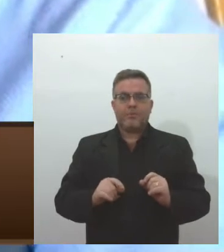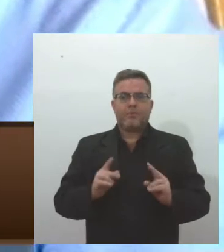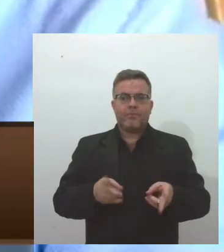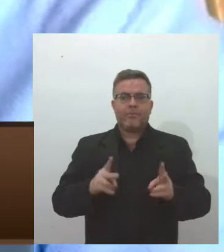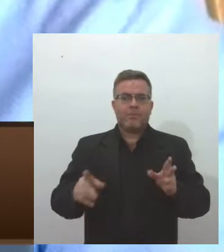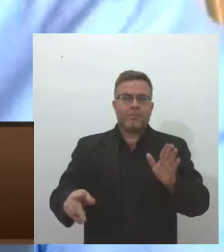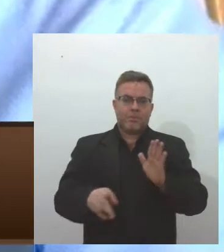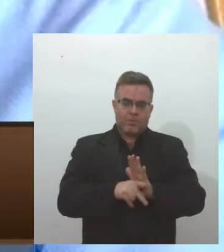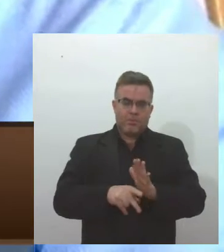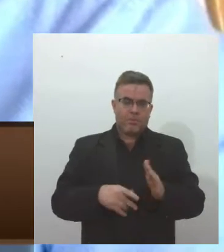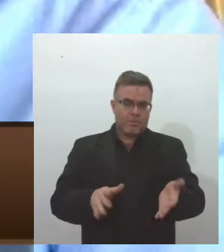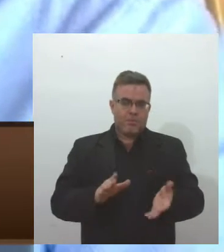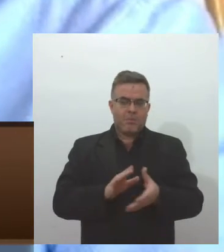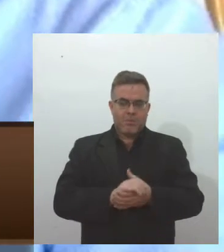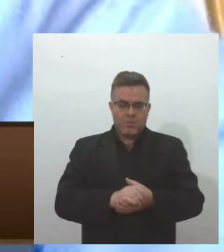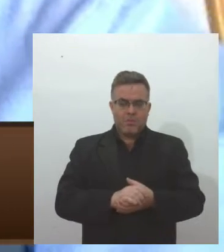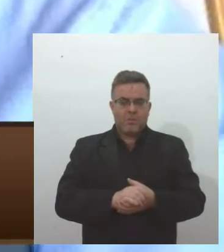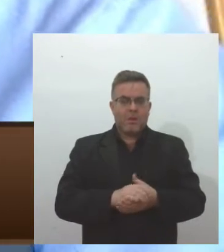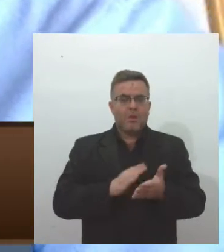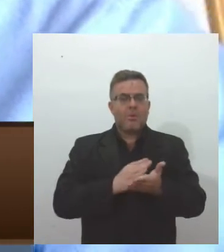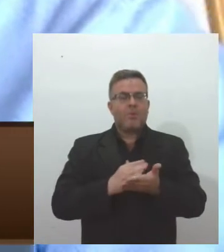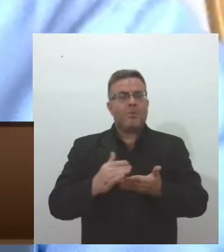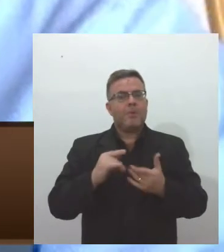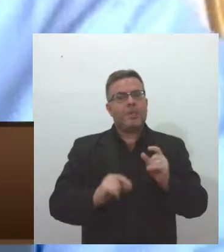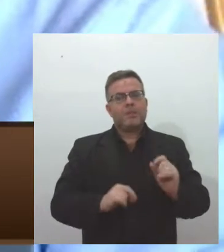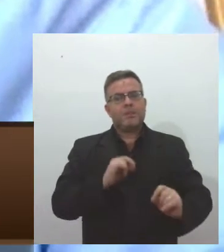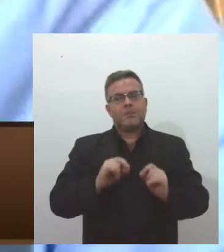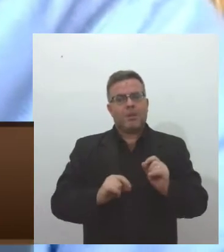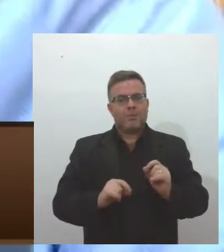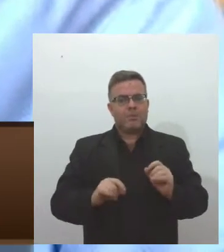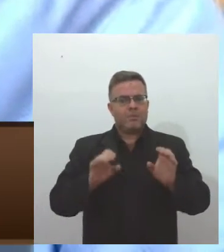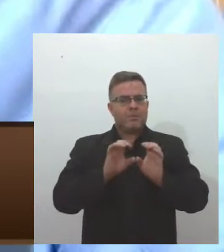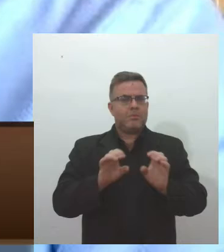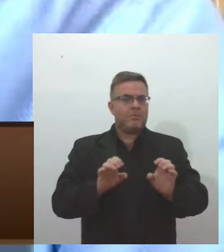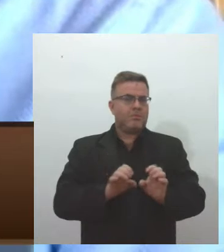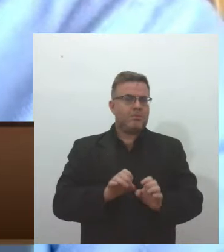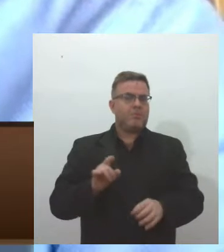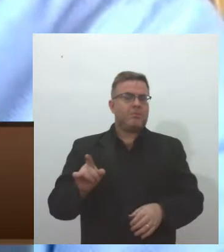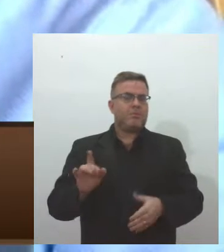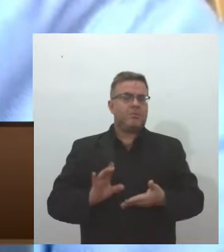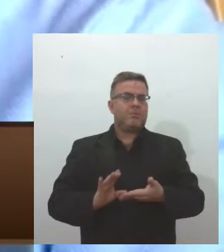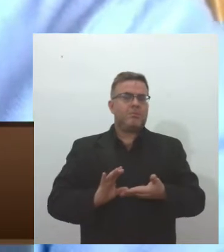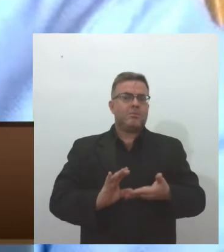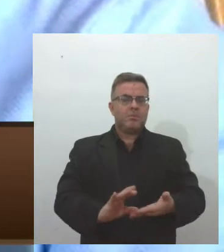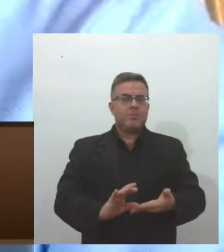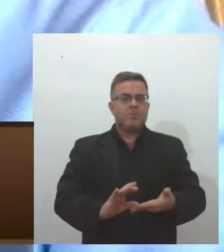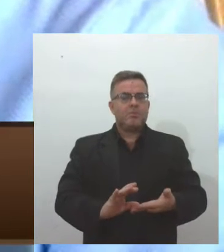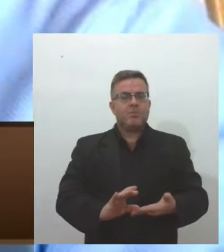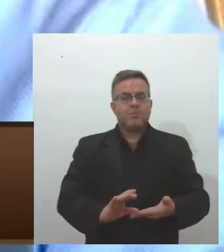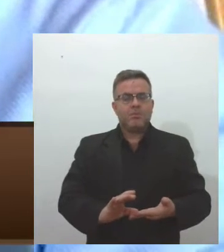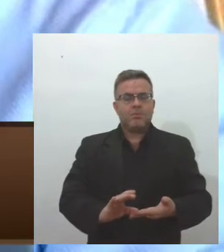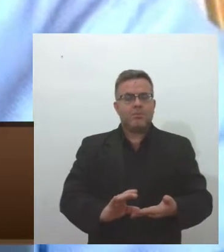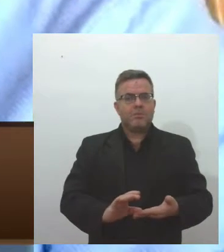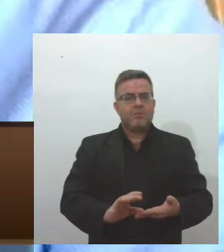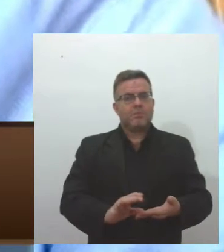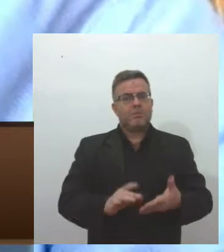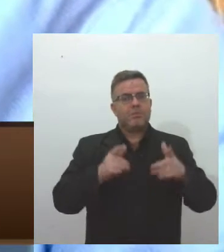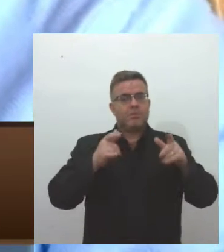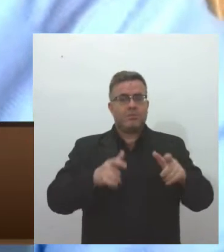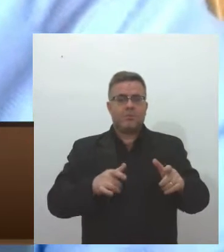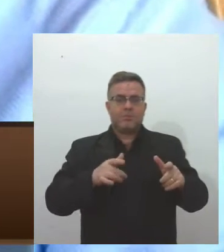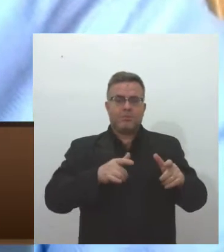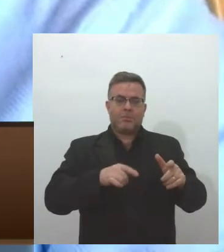já vai estar o pontapé inicial com essa infraestrutura que esses investidores farão lá. A Rota do Engenho